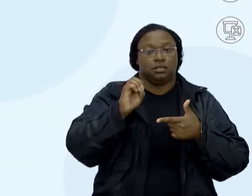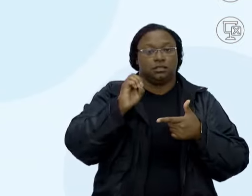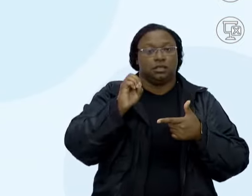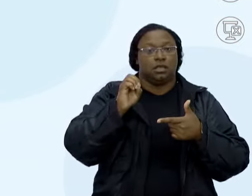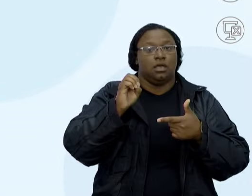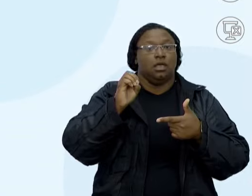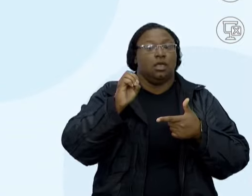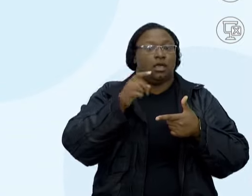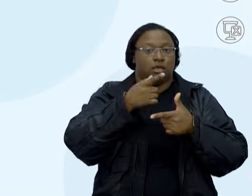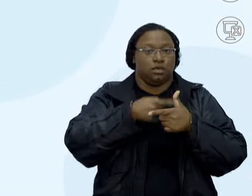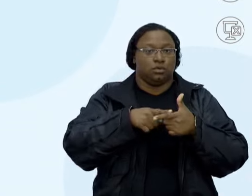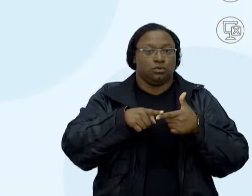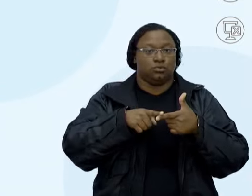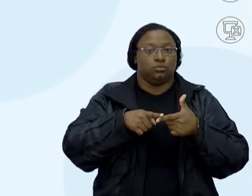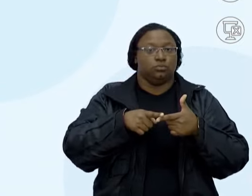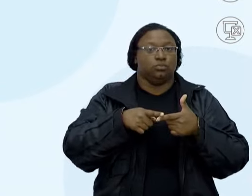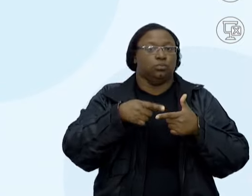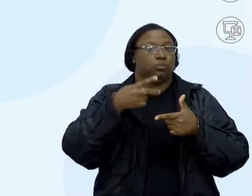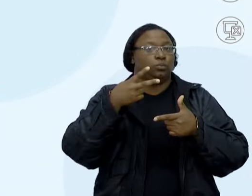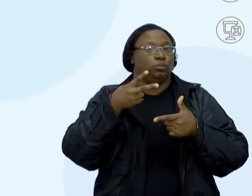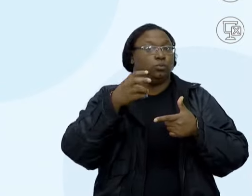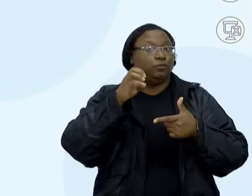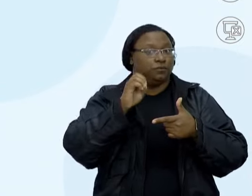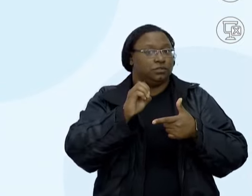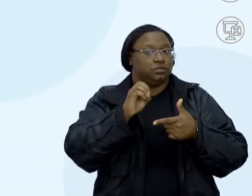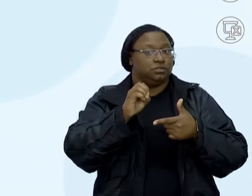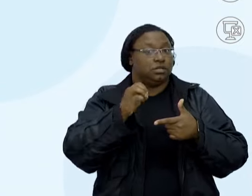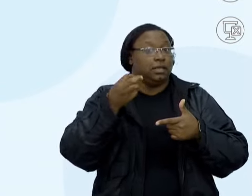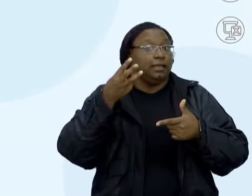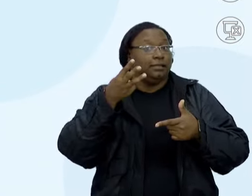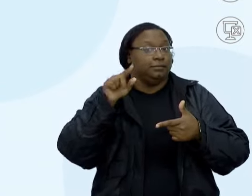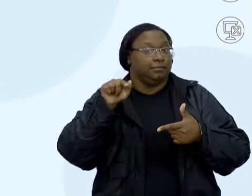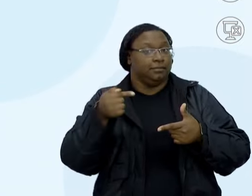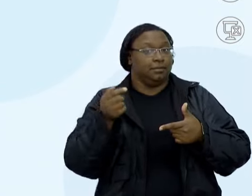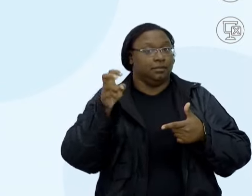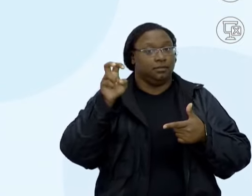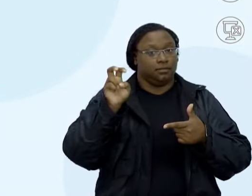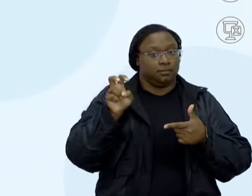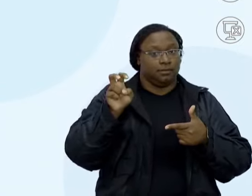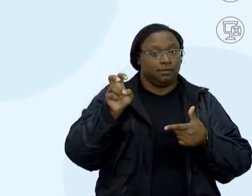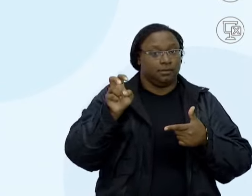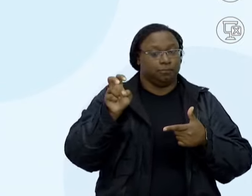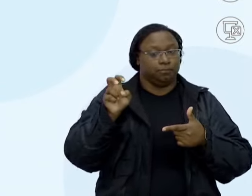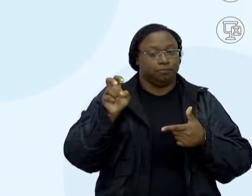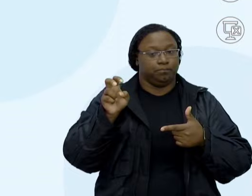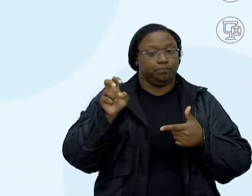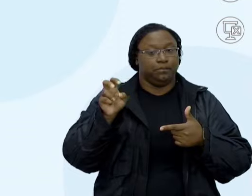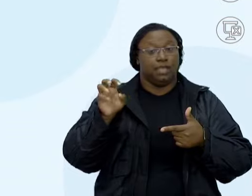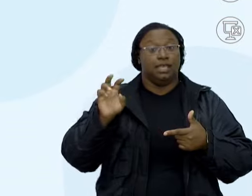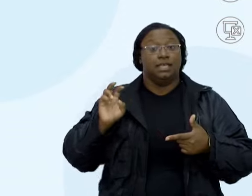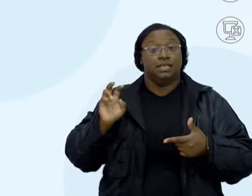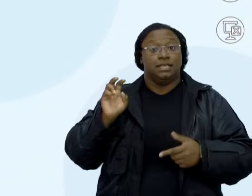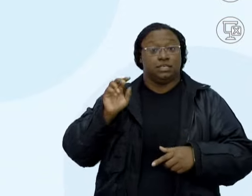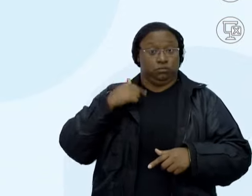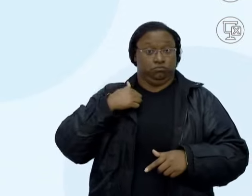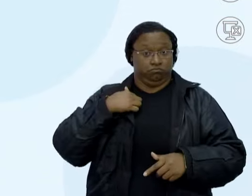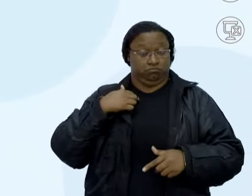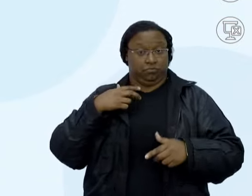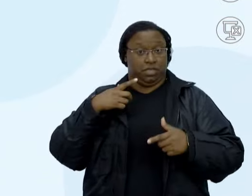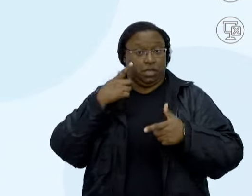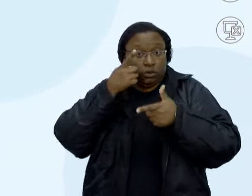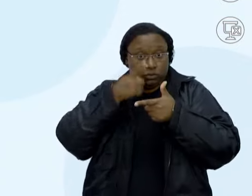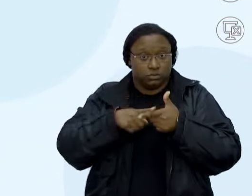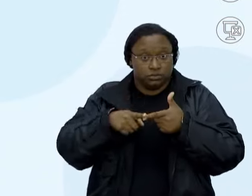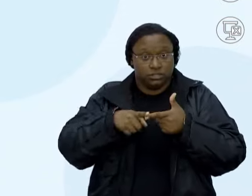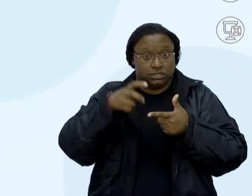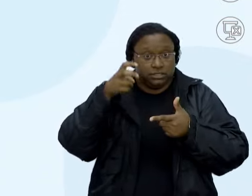por 20 não deu 3,5? Se eu dividir 50 por 20, quanto